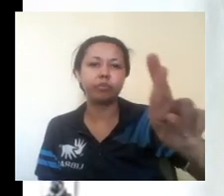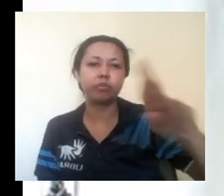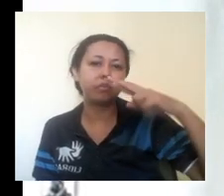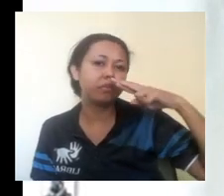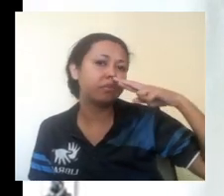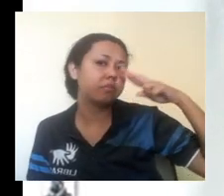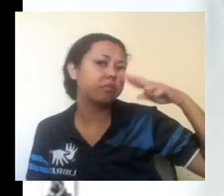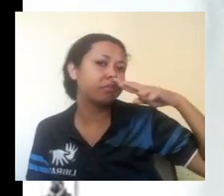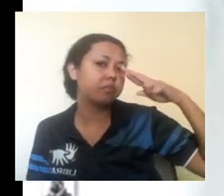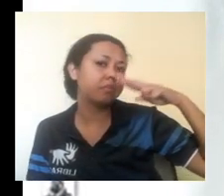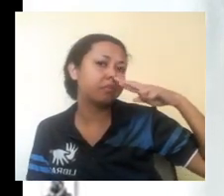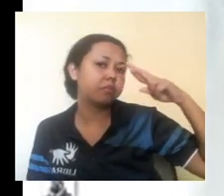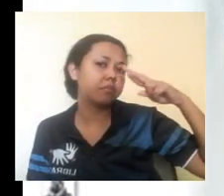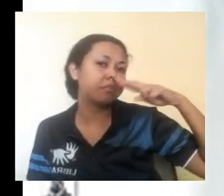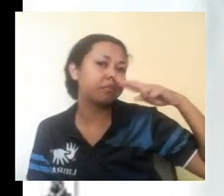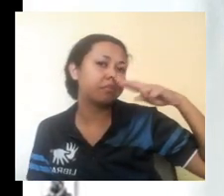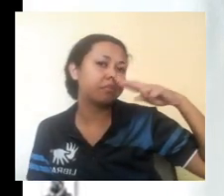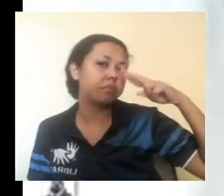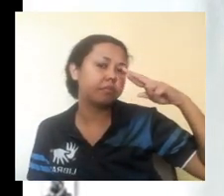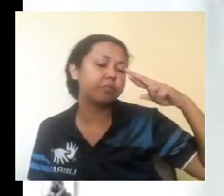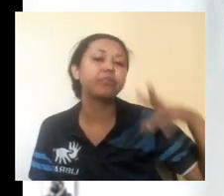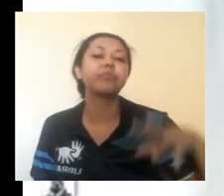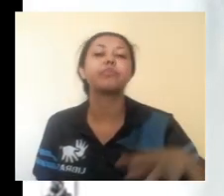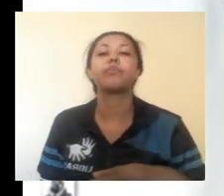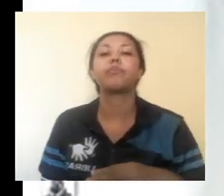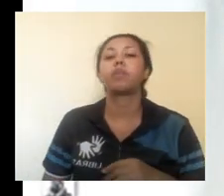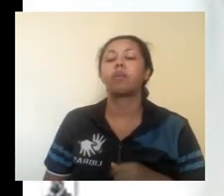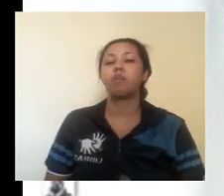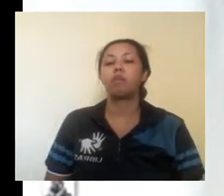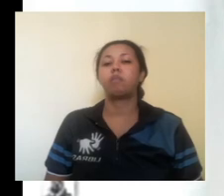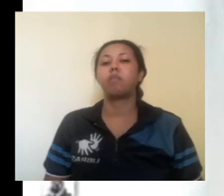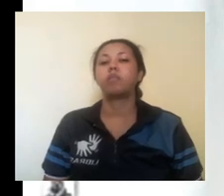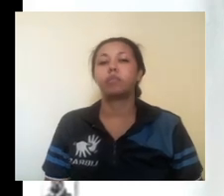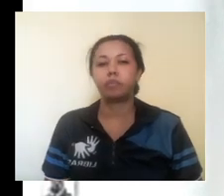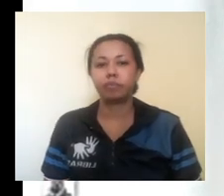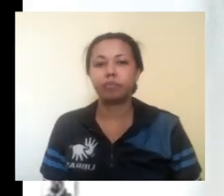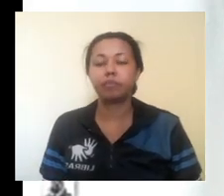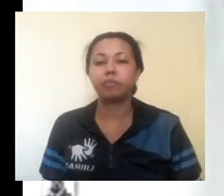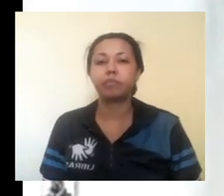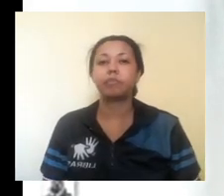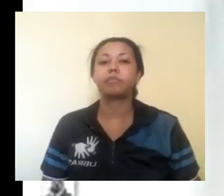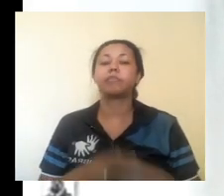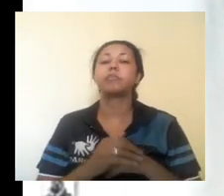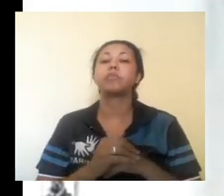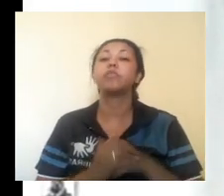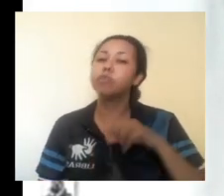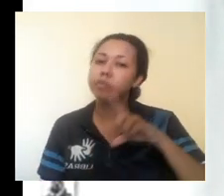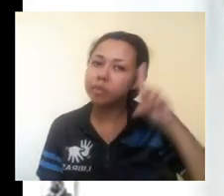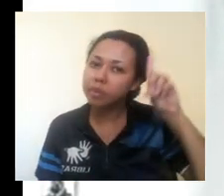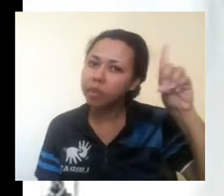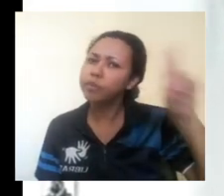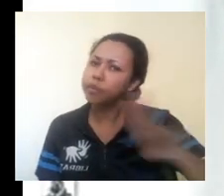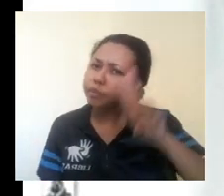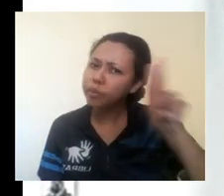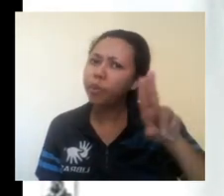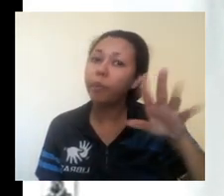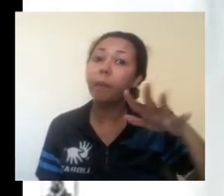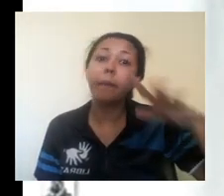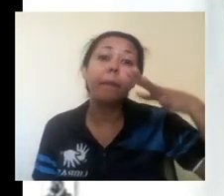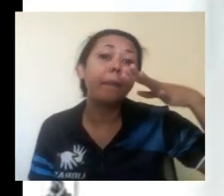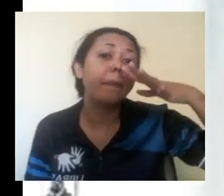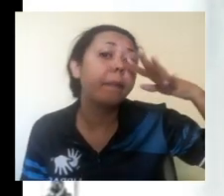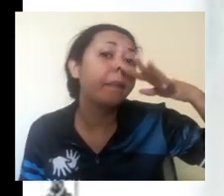texto que fala dos heróis da fé. E as únicas mulheres que são citadas nesse texto são Sara e Raabe. Uma